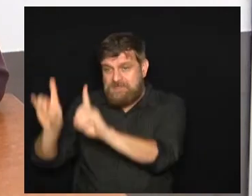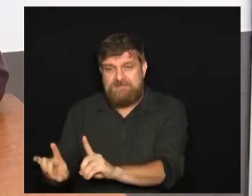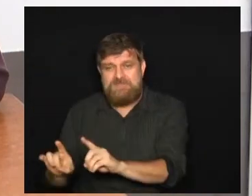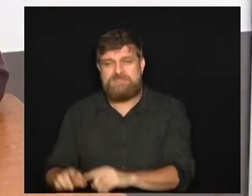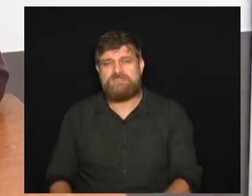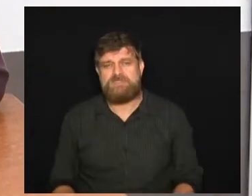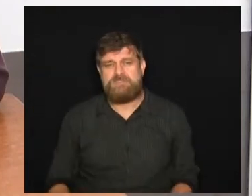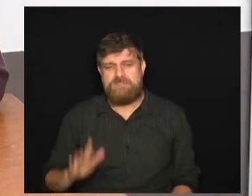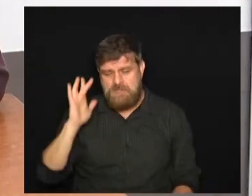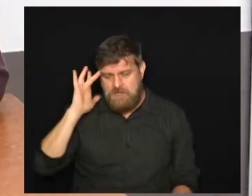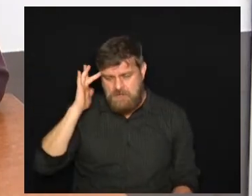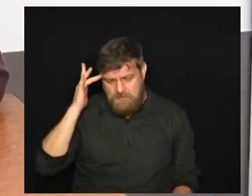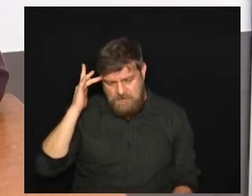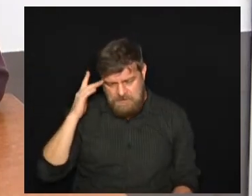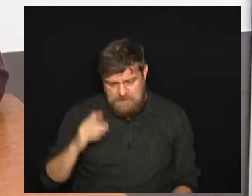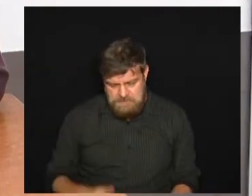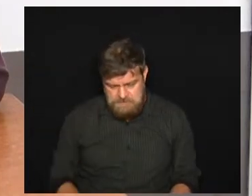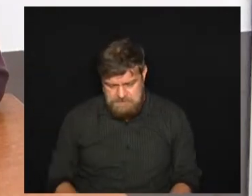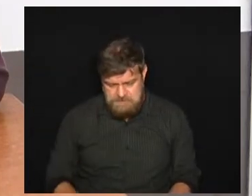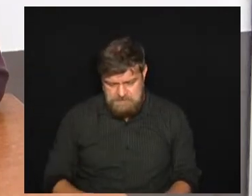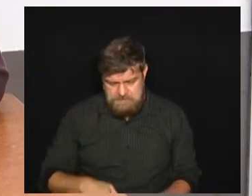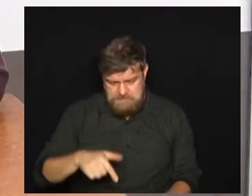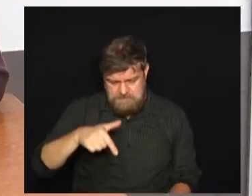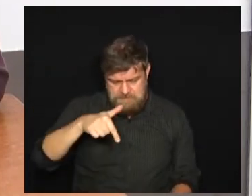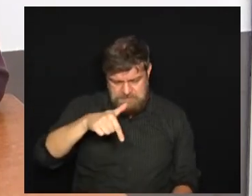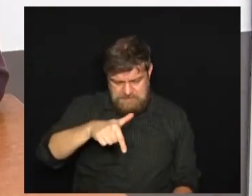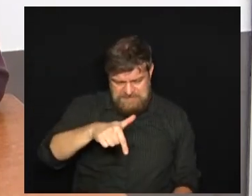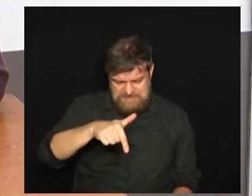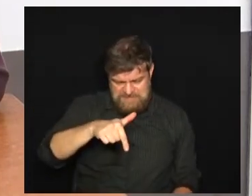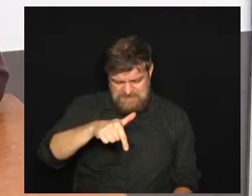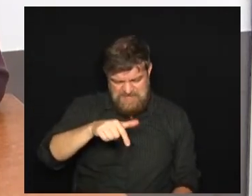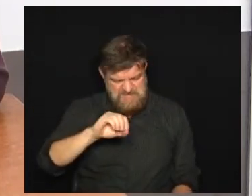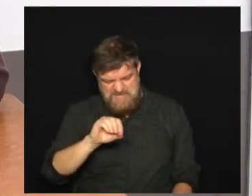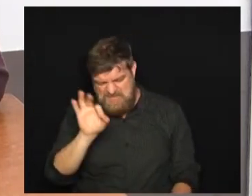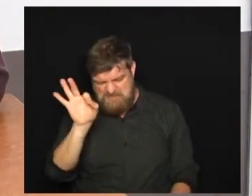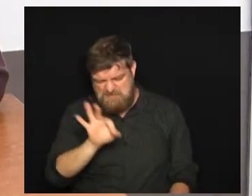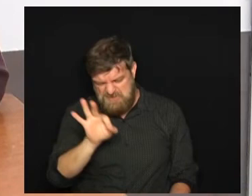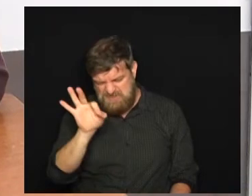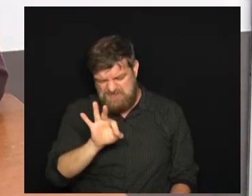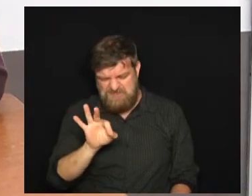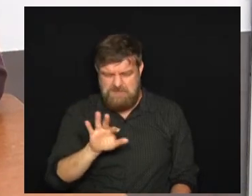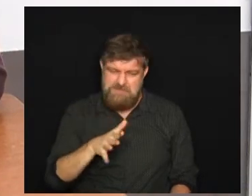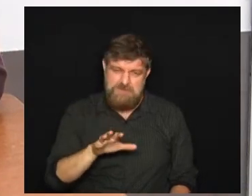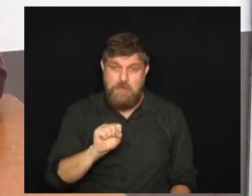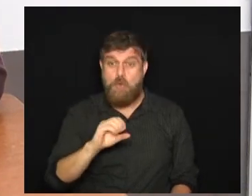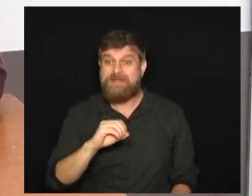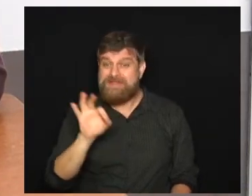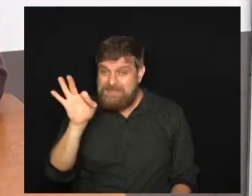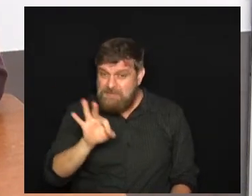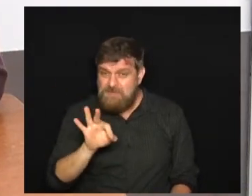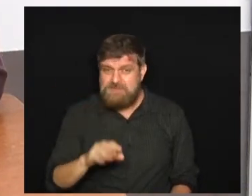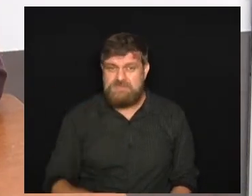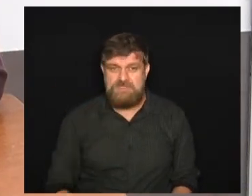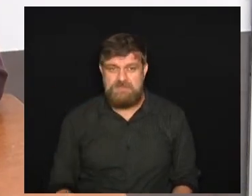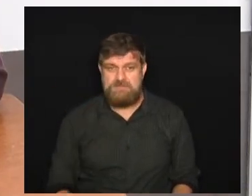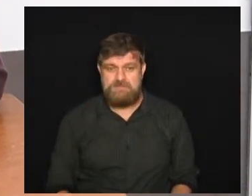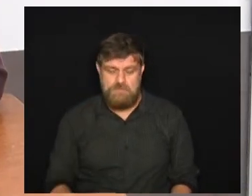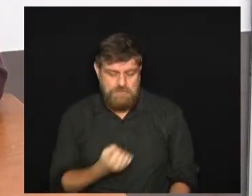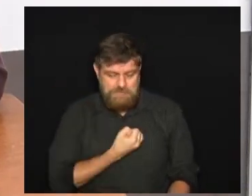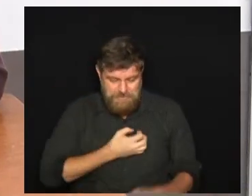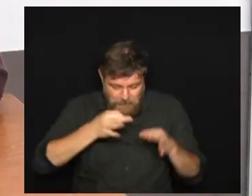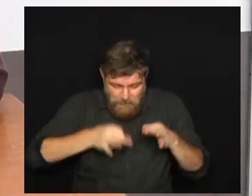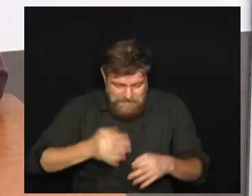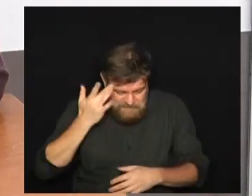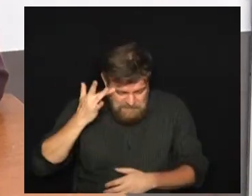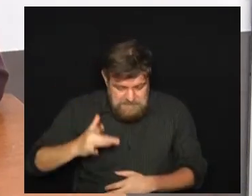me engano, em torno de 70 e poucos por cento, entre 70% e 80%, não vou saber qualificar agora certinho, mas